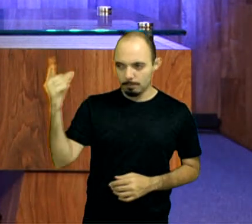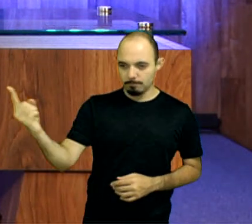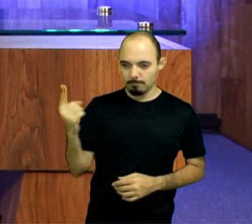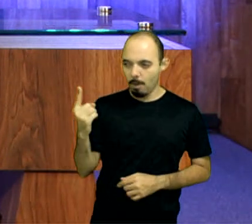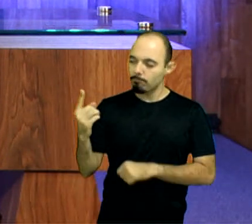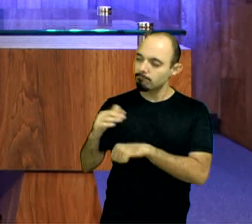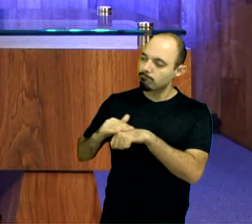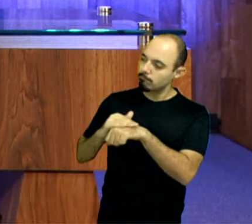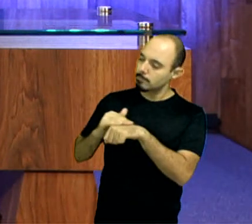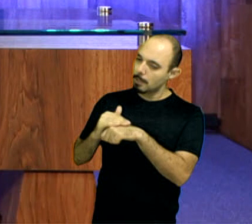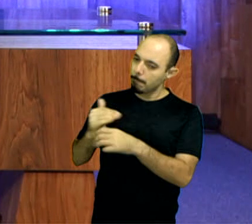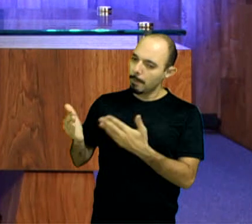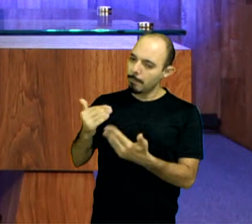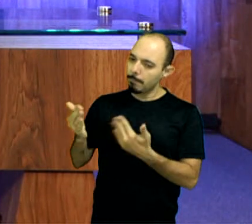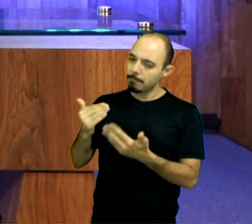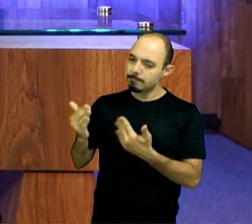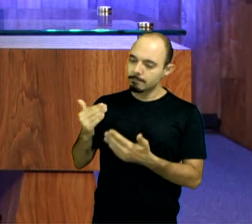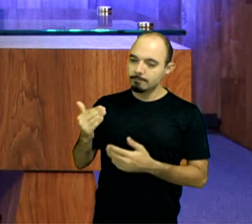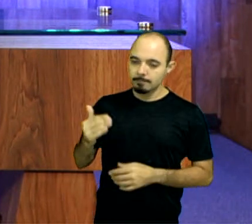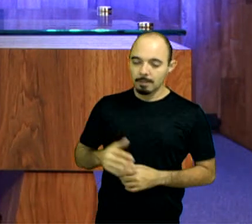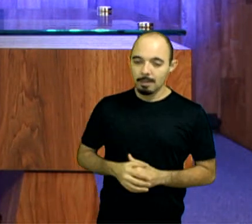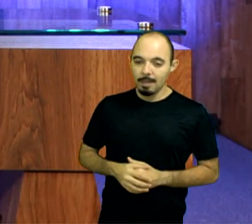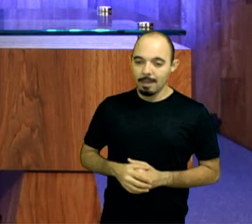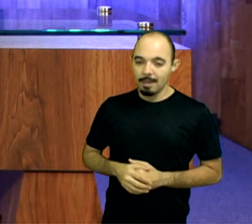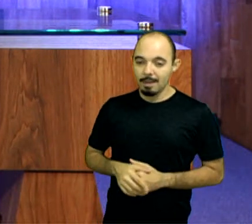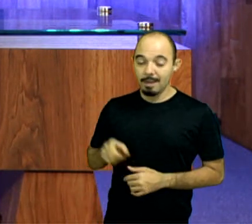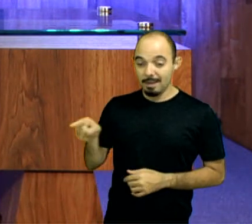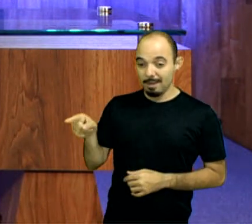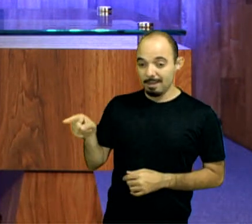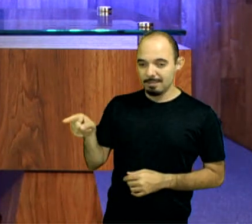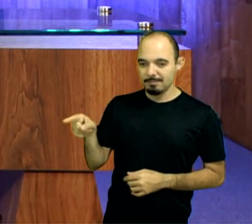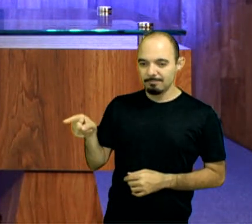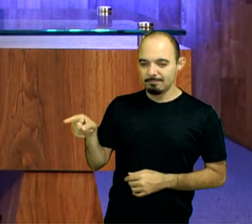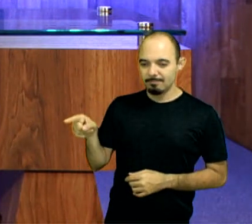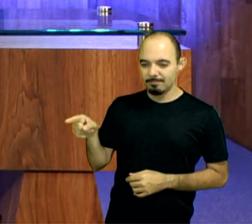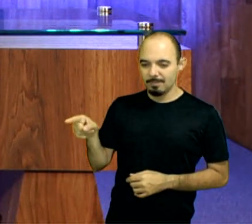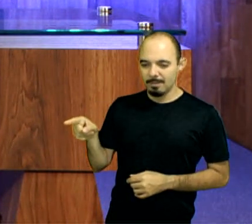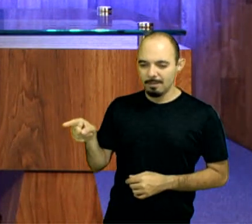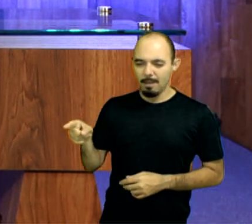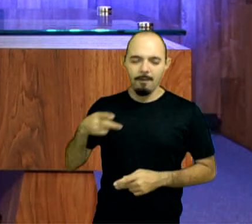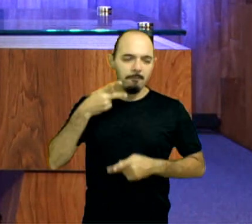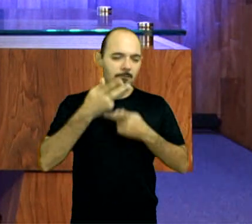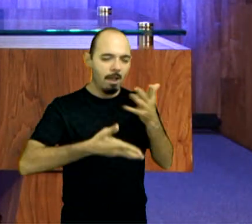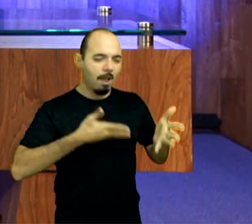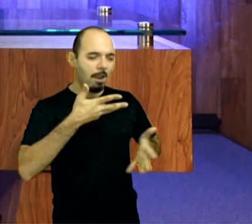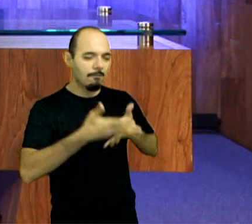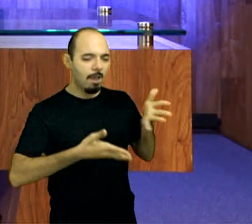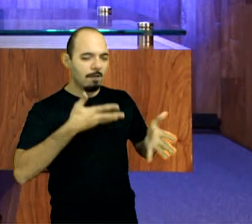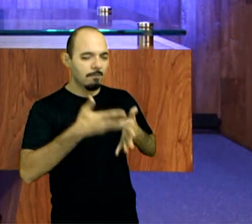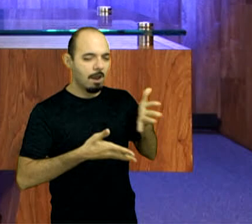e quando ela vem e ela expõe, eu sempre brinco com ela, só ela está tomando remédio.